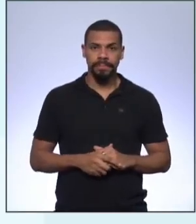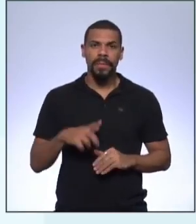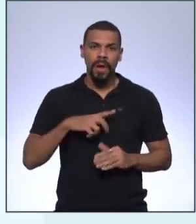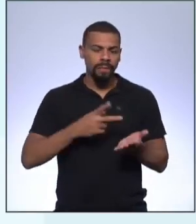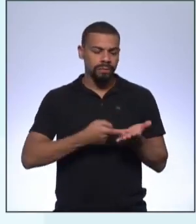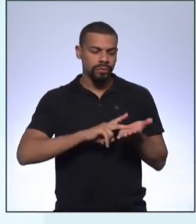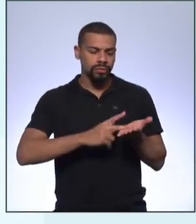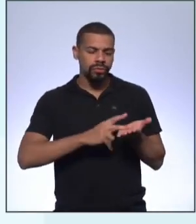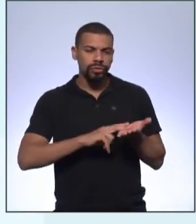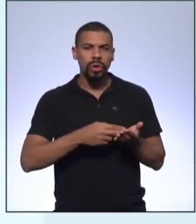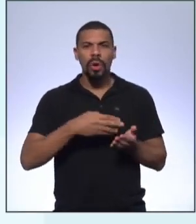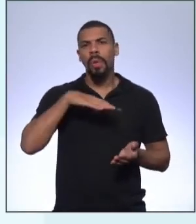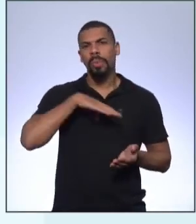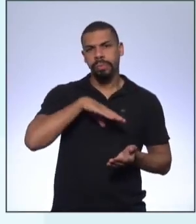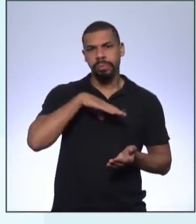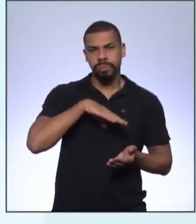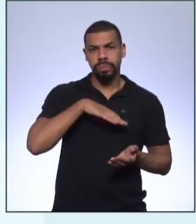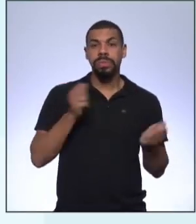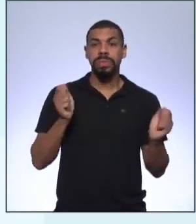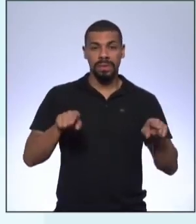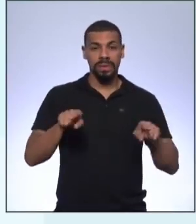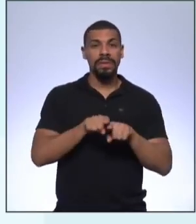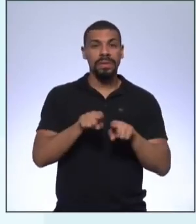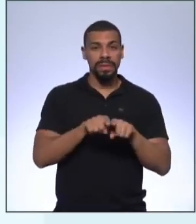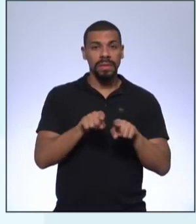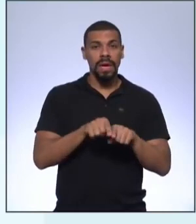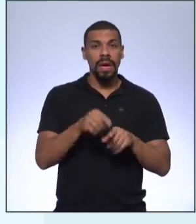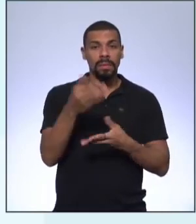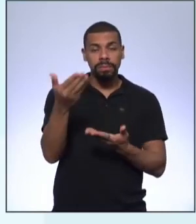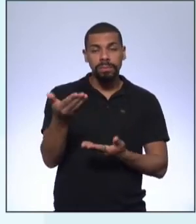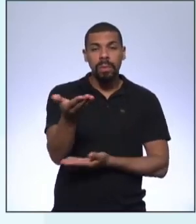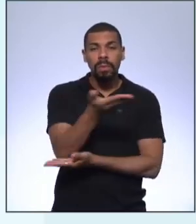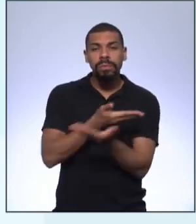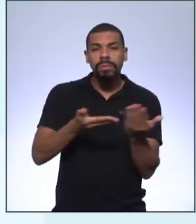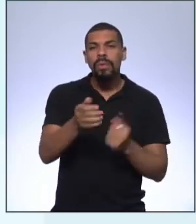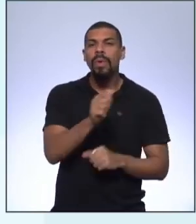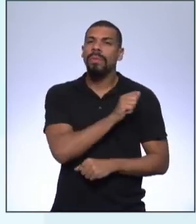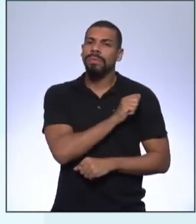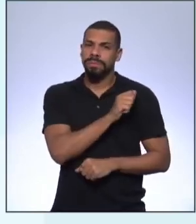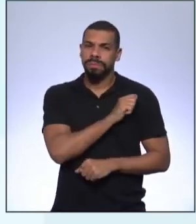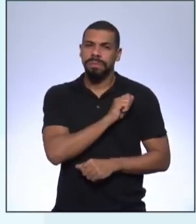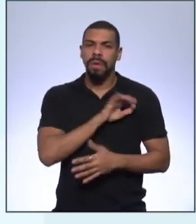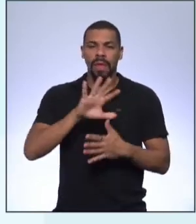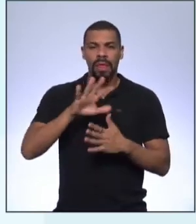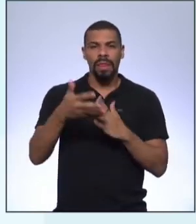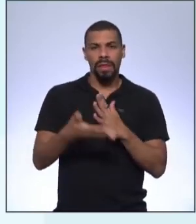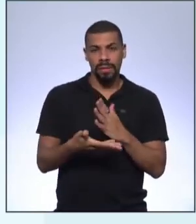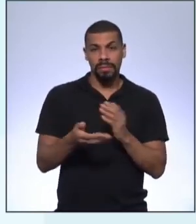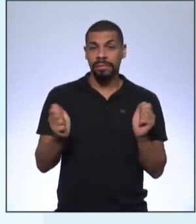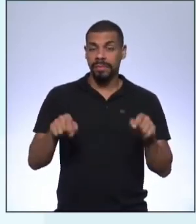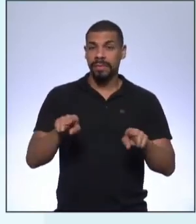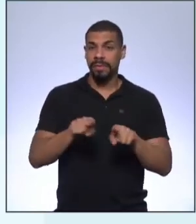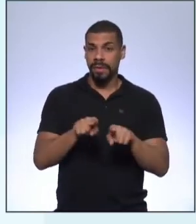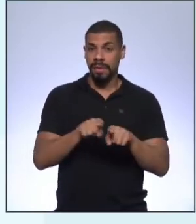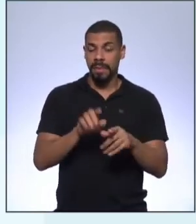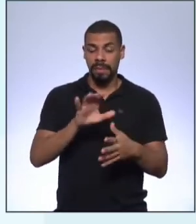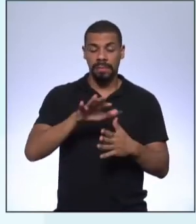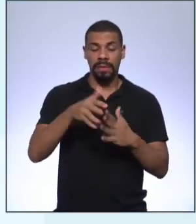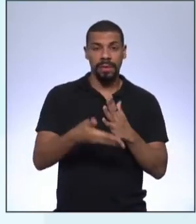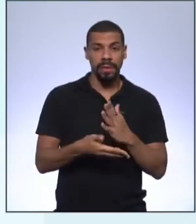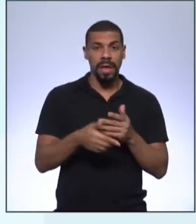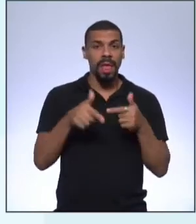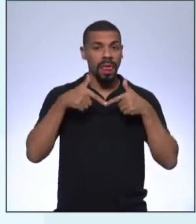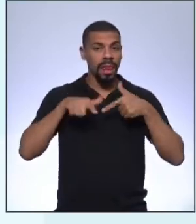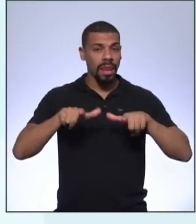traduzindo às vezes as palavras, por quê? Porque a gente tem também os nossos colegas de Libras. Então, como Libras ela é uma